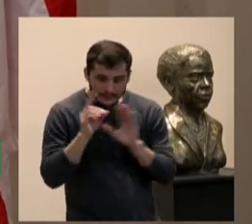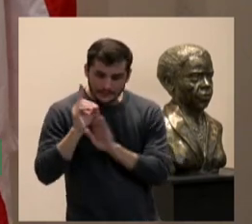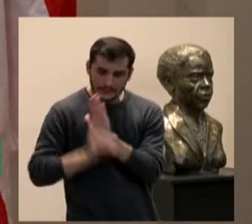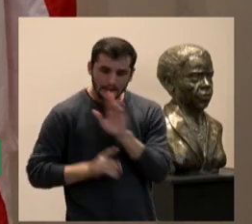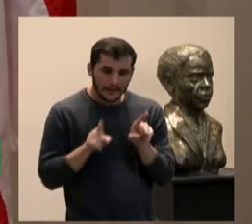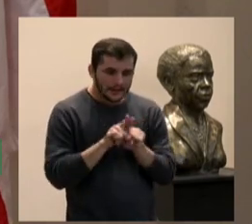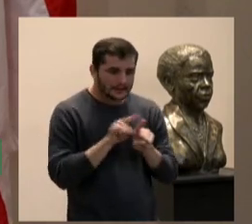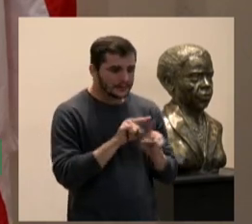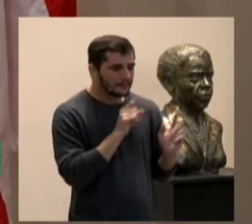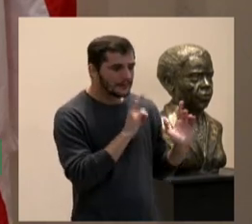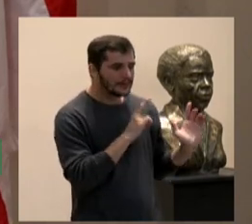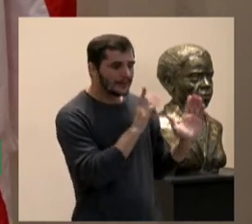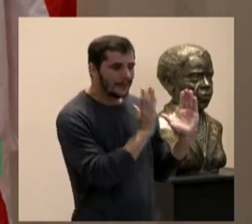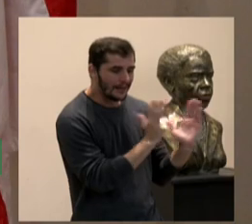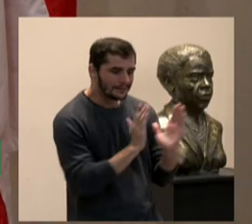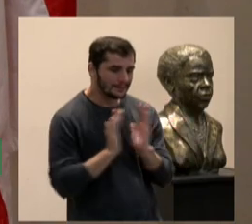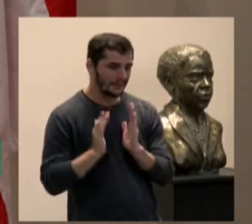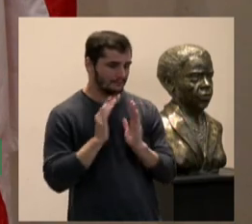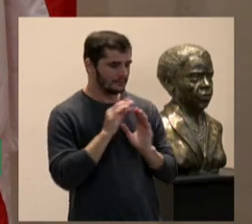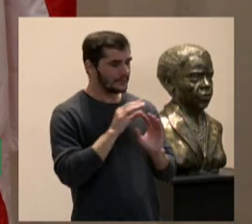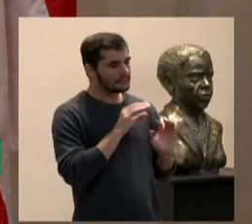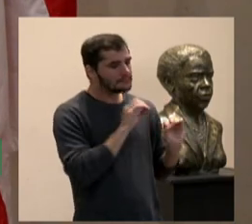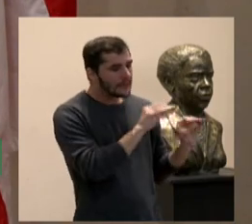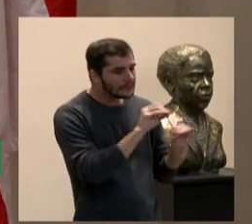e os desafios do PNE.